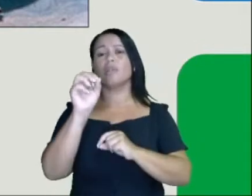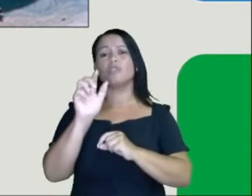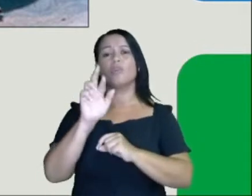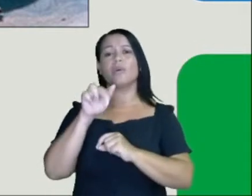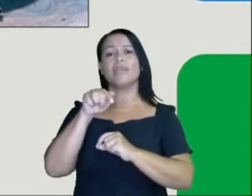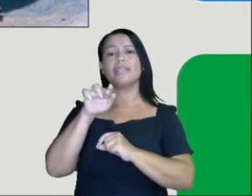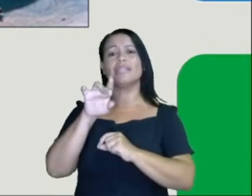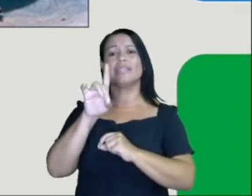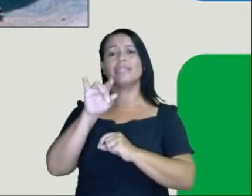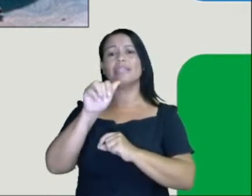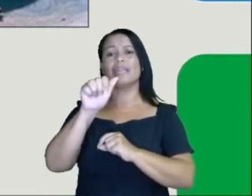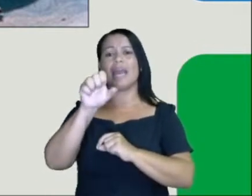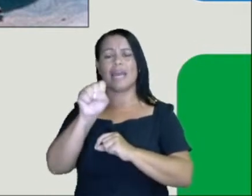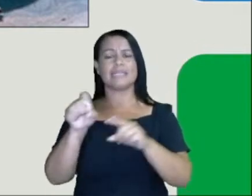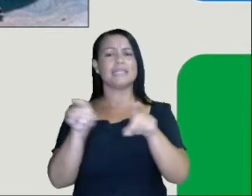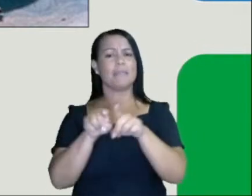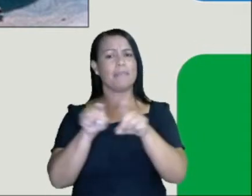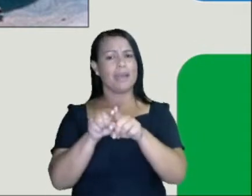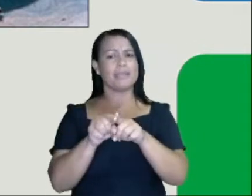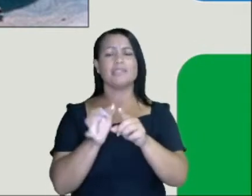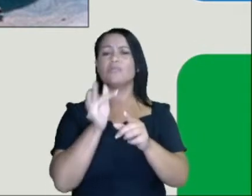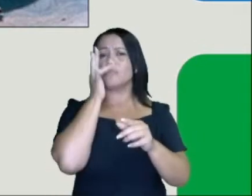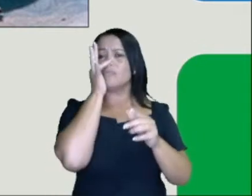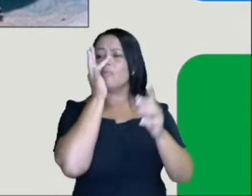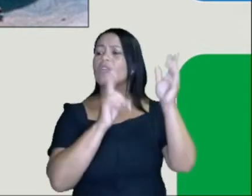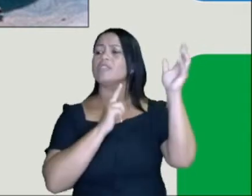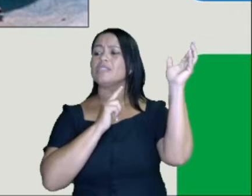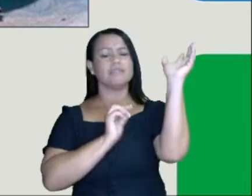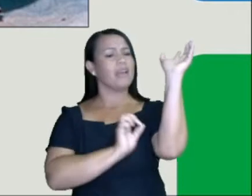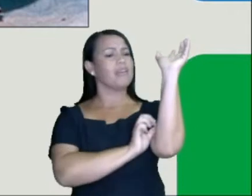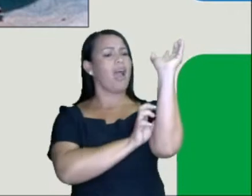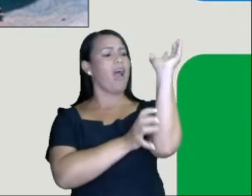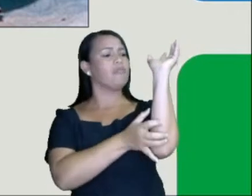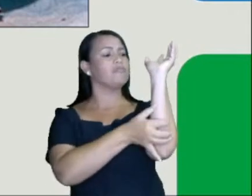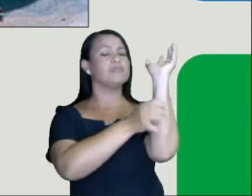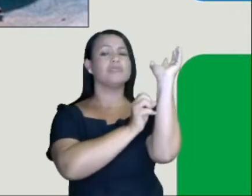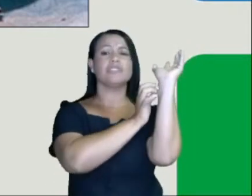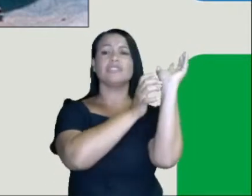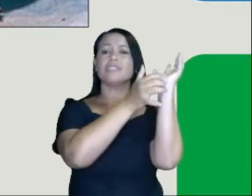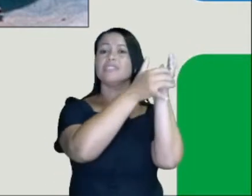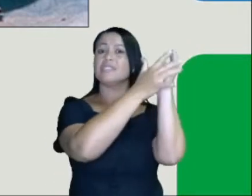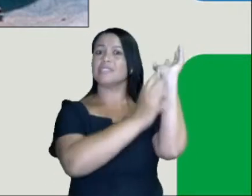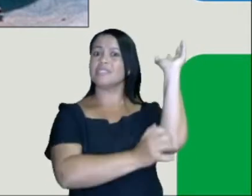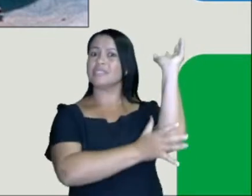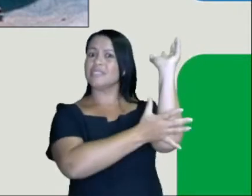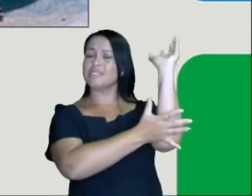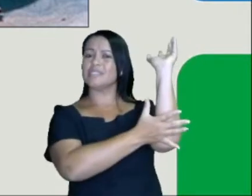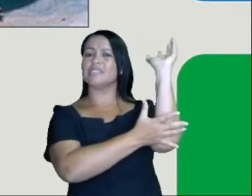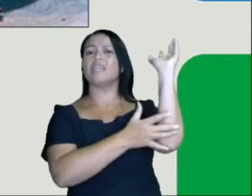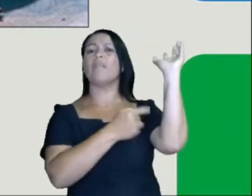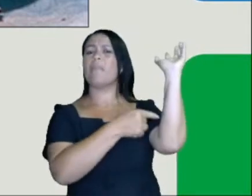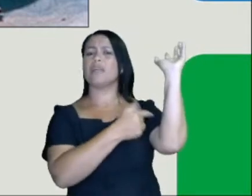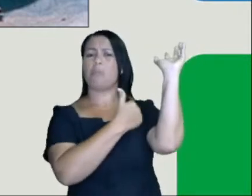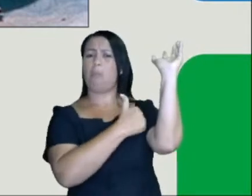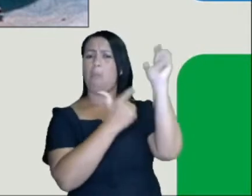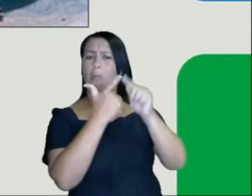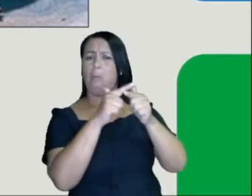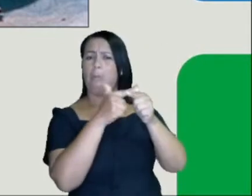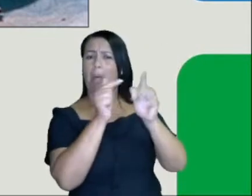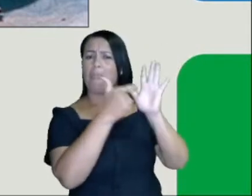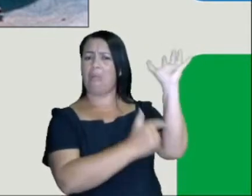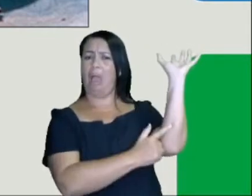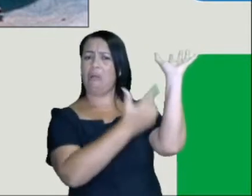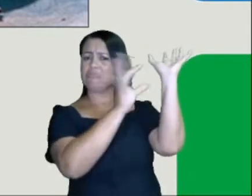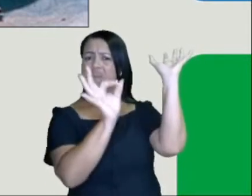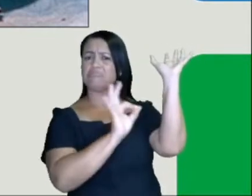e bromélias, que vivem associadas a árvores de grande porte em busca de luz. Elas não prejudicam as árvores,